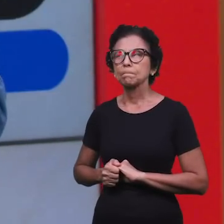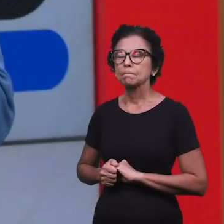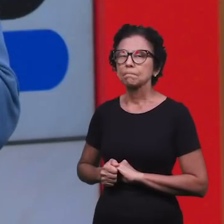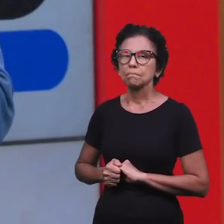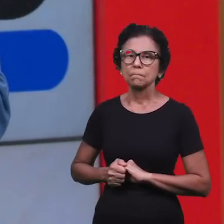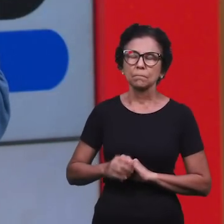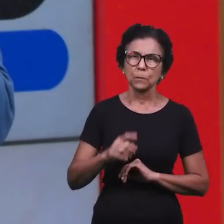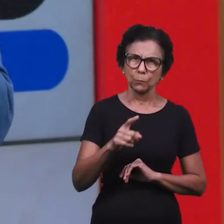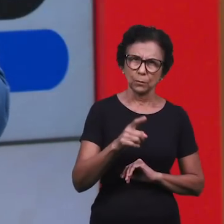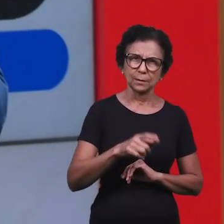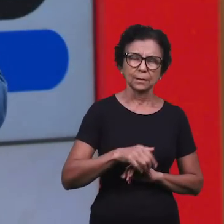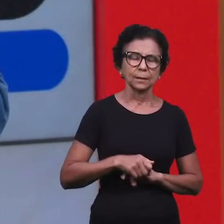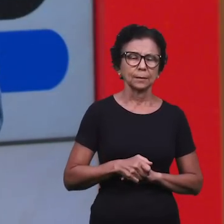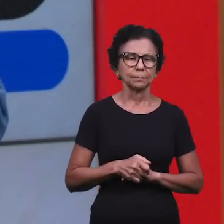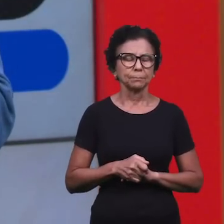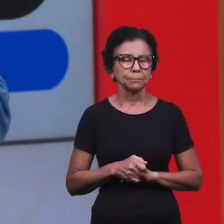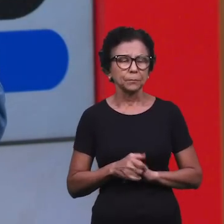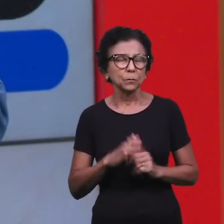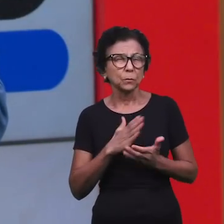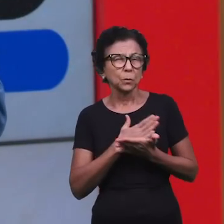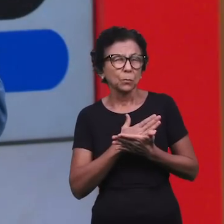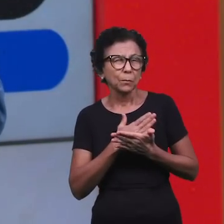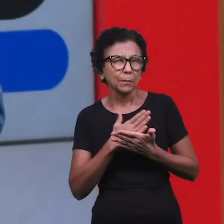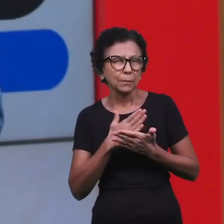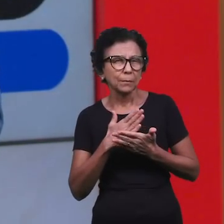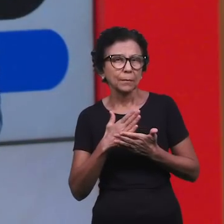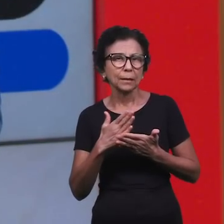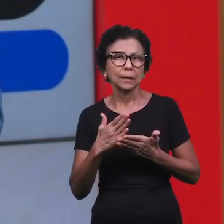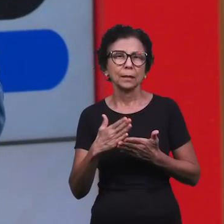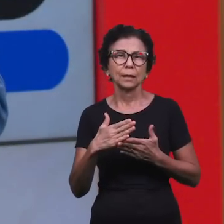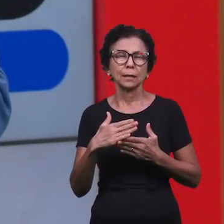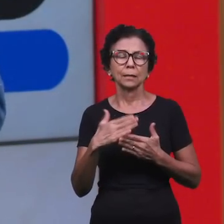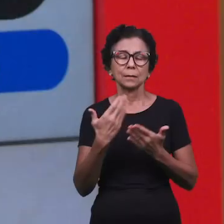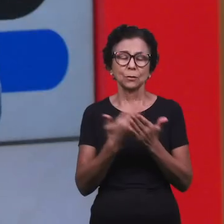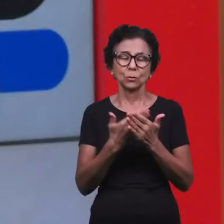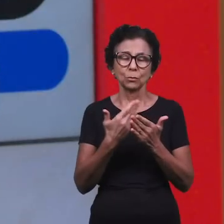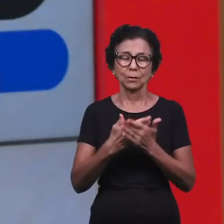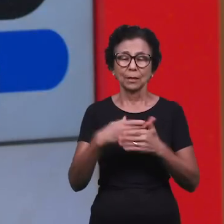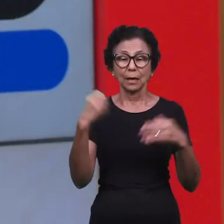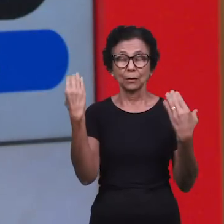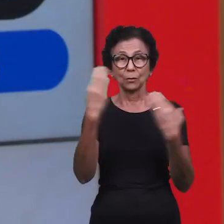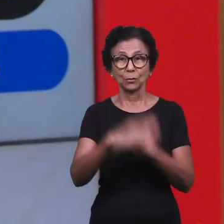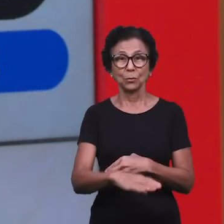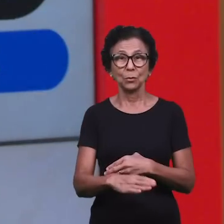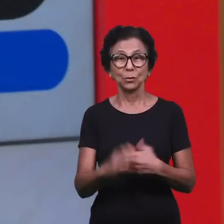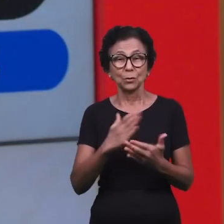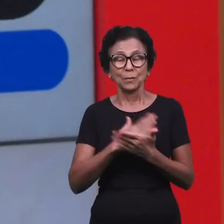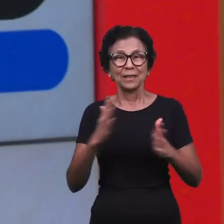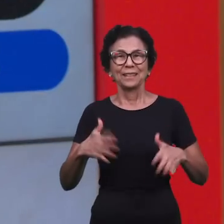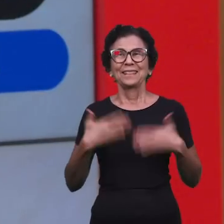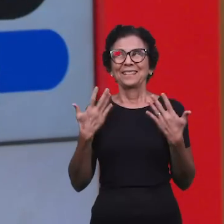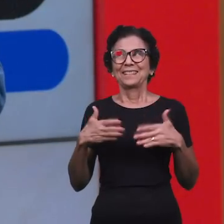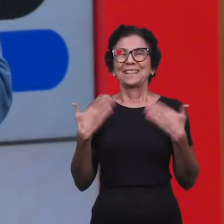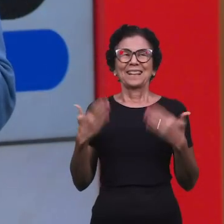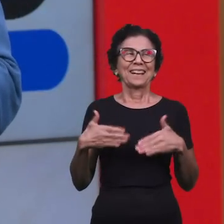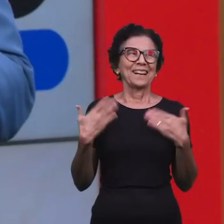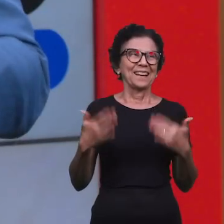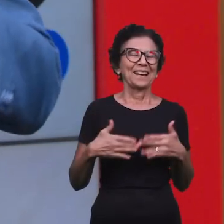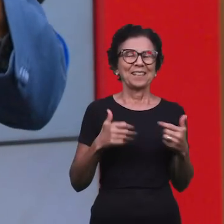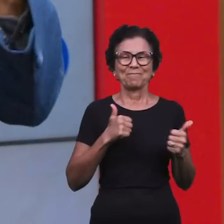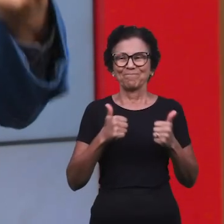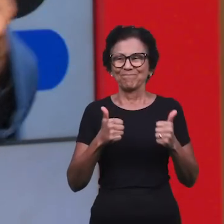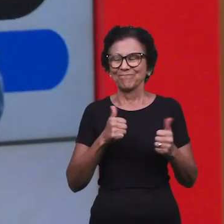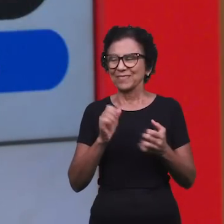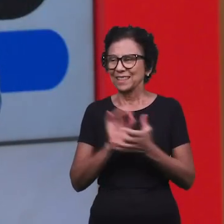decide, dar os primeiros passos nos estudos para concursos, às vezes você está empolgado, empolgado: "Ah,